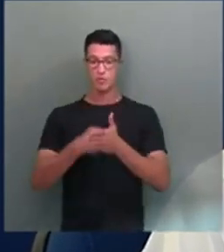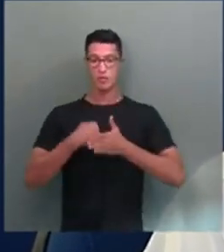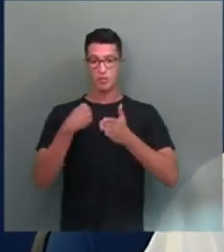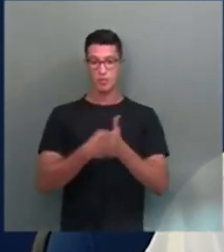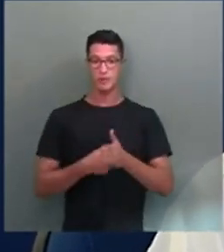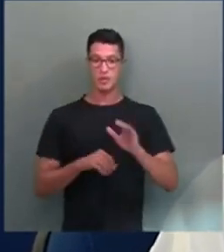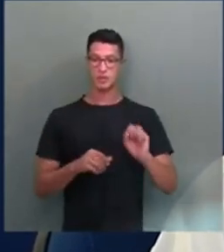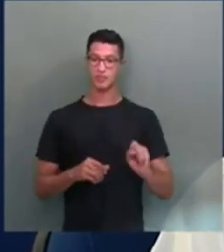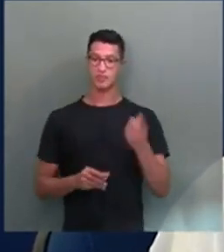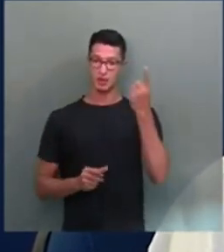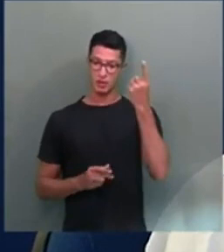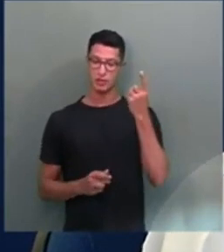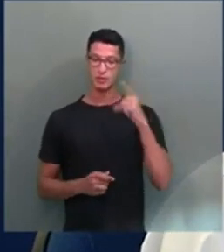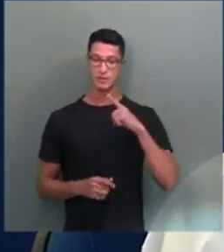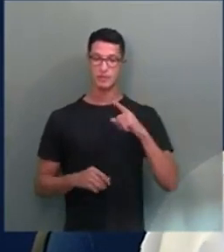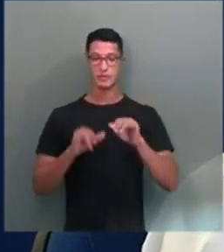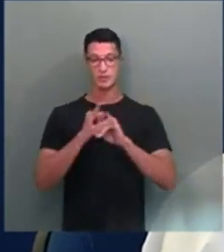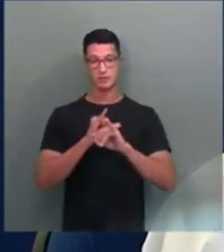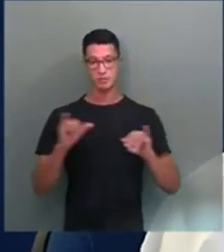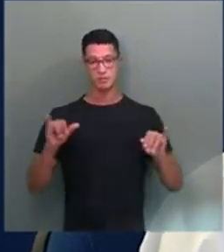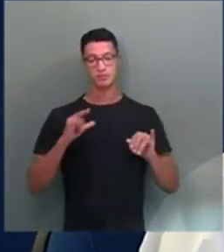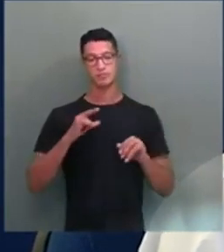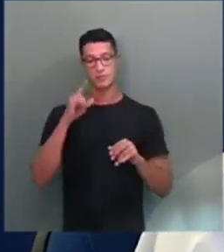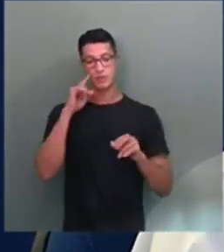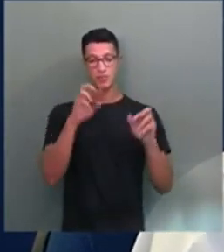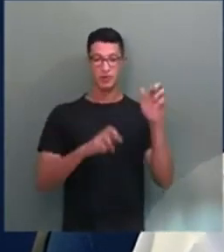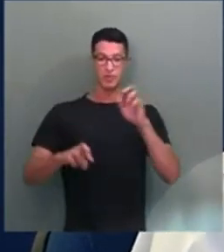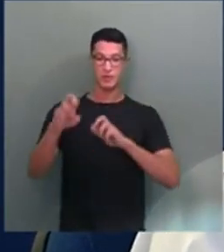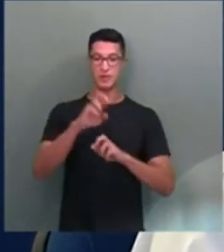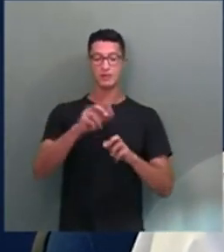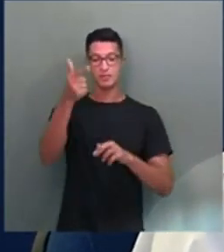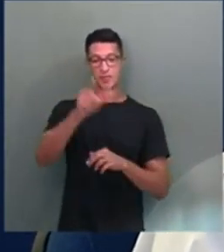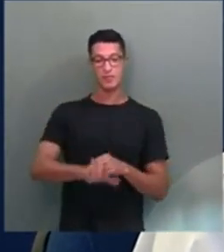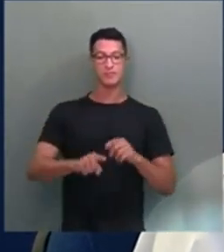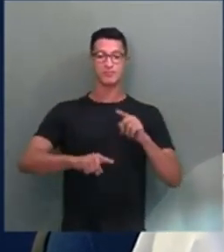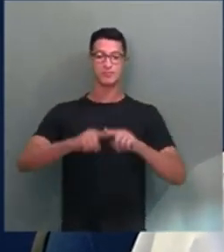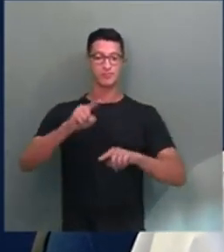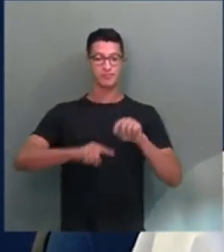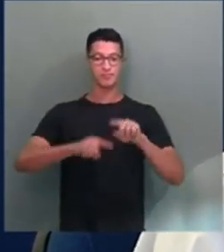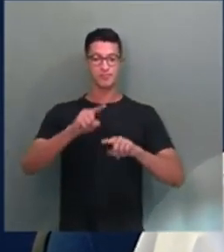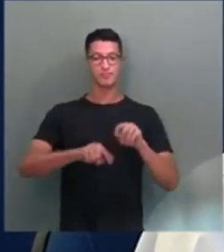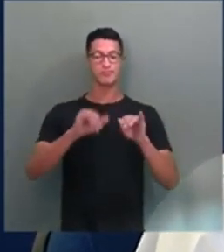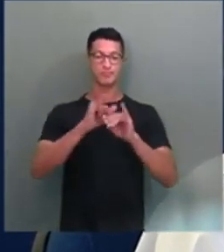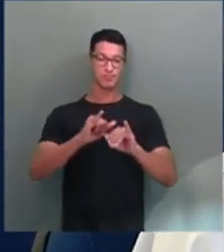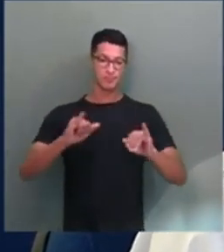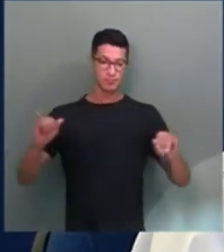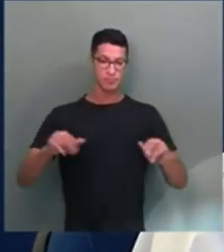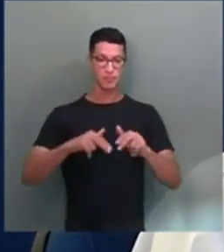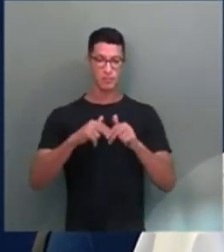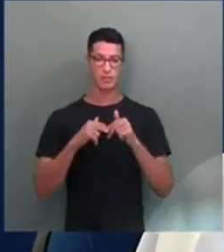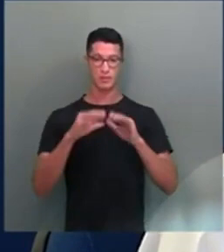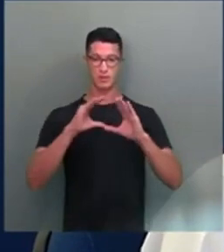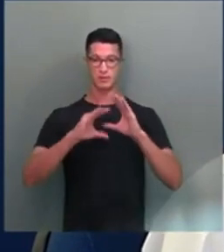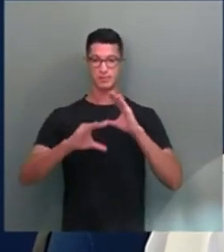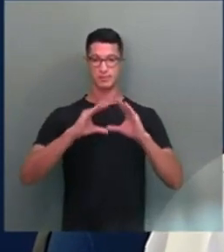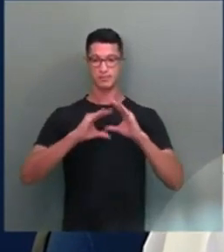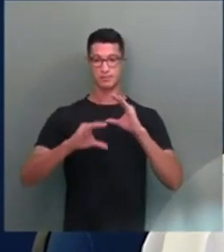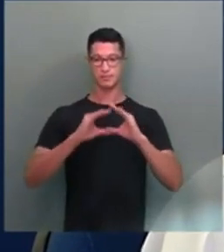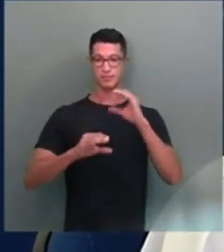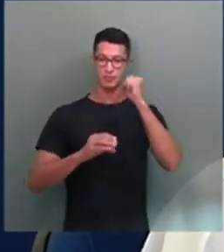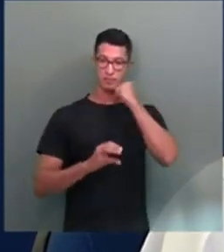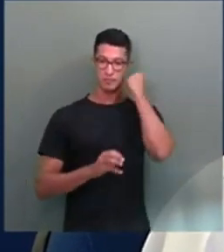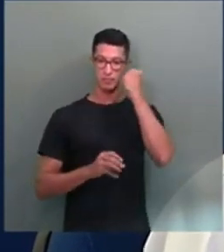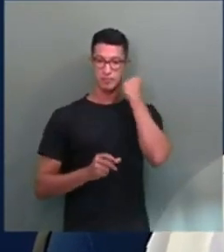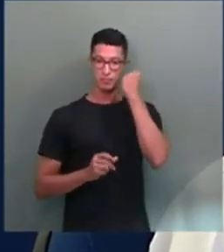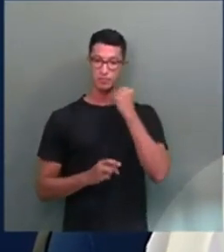notícias falsas. Inúmeras agências verificadoras reproduzem as matérias noticiadas pelos meios de comunicação do